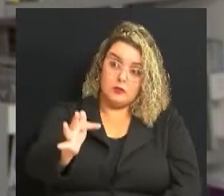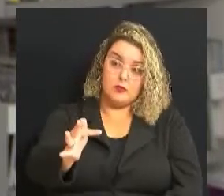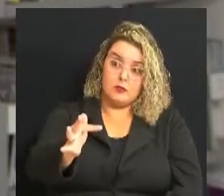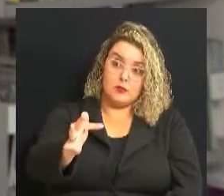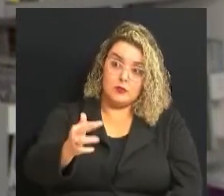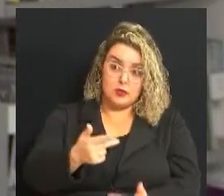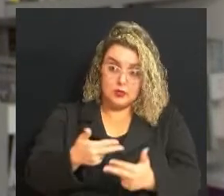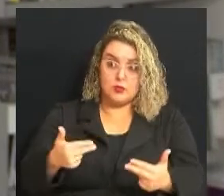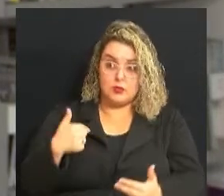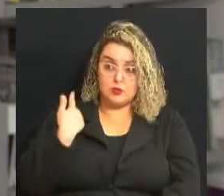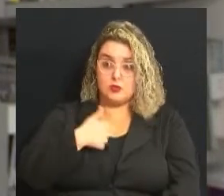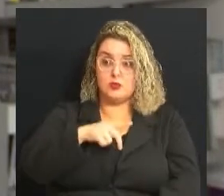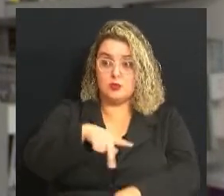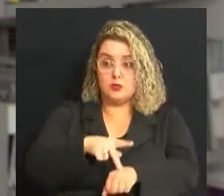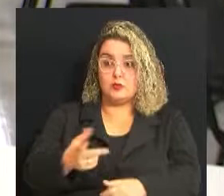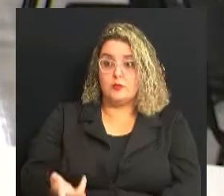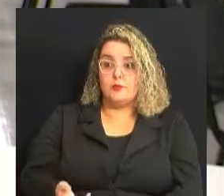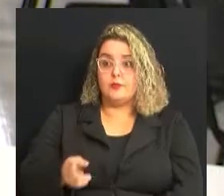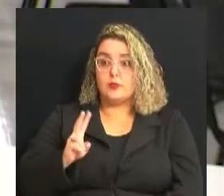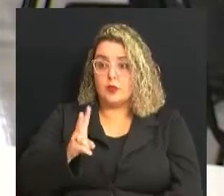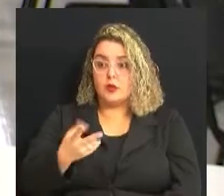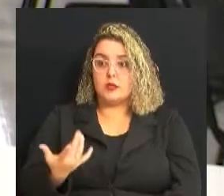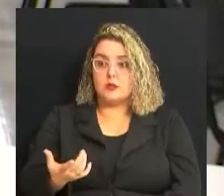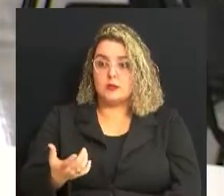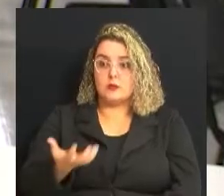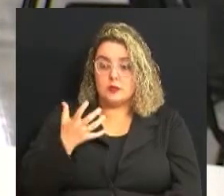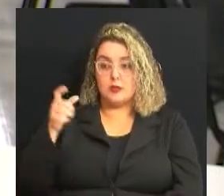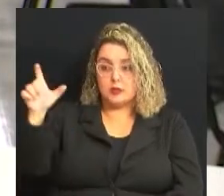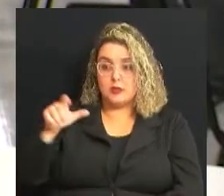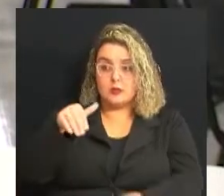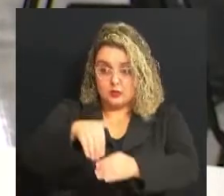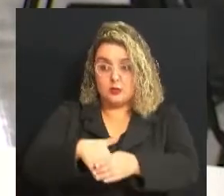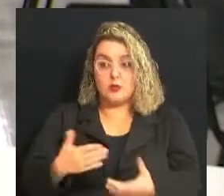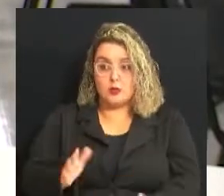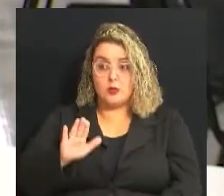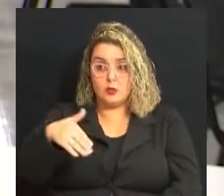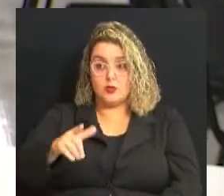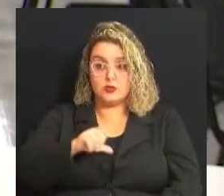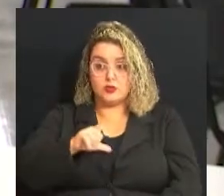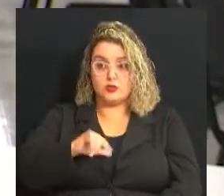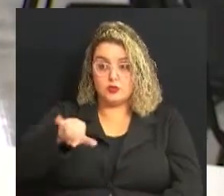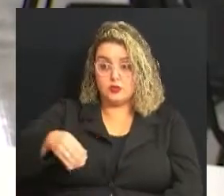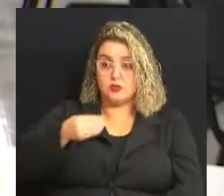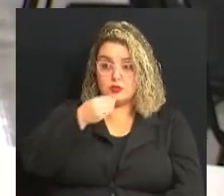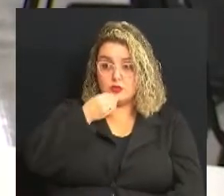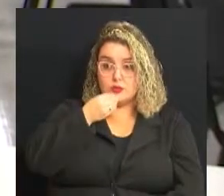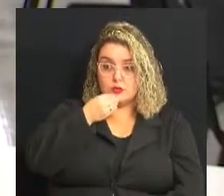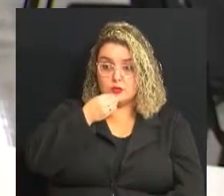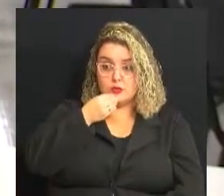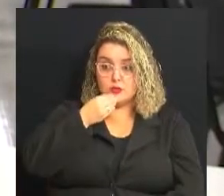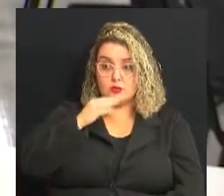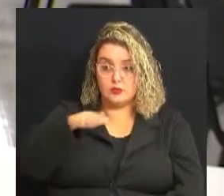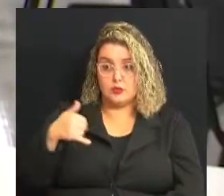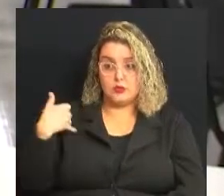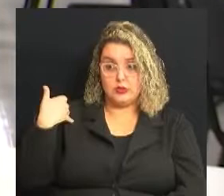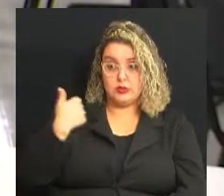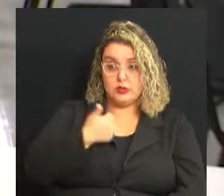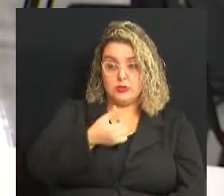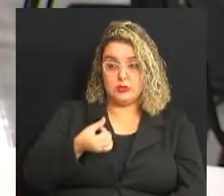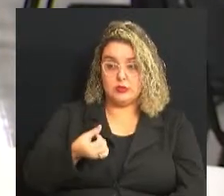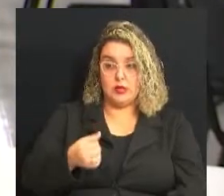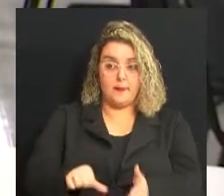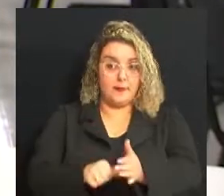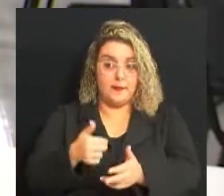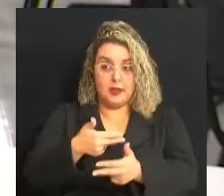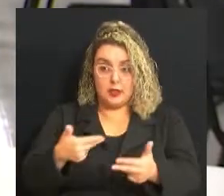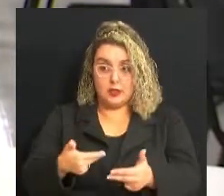das coisas do nosso país eu sempre tipo quis tirar o meu título de eleitor então quando eu tive a oportunidade que foi quando eu fiz